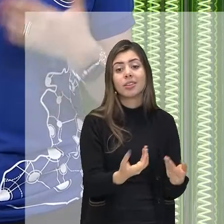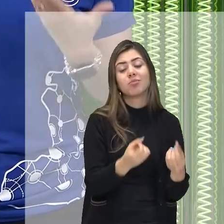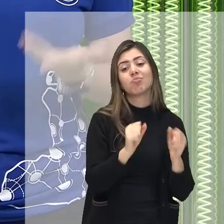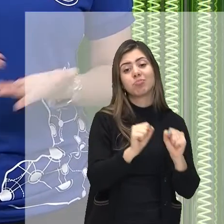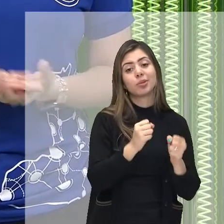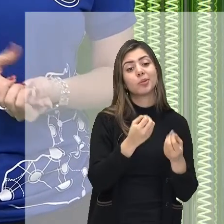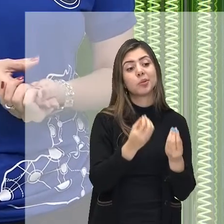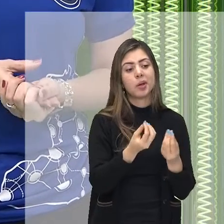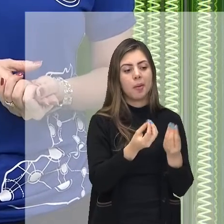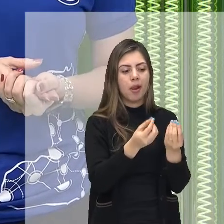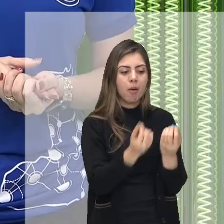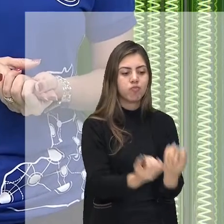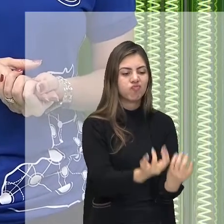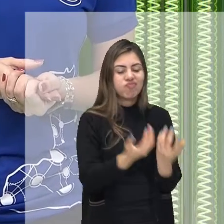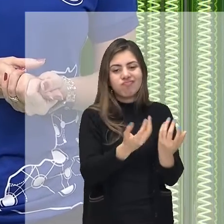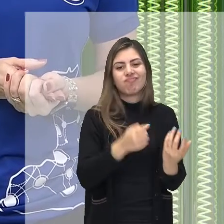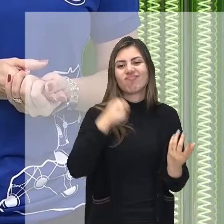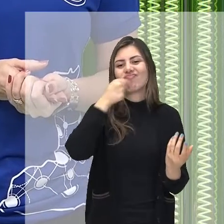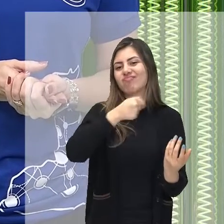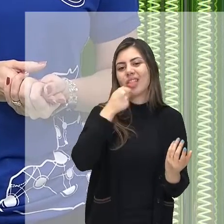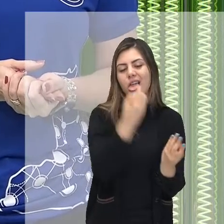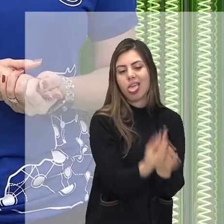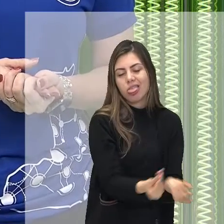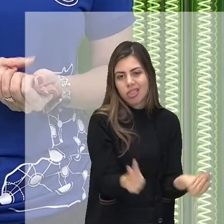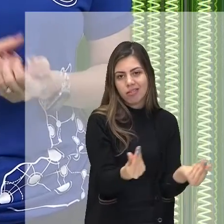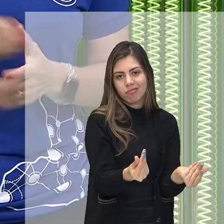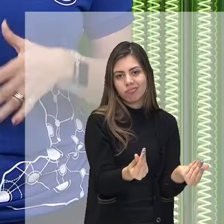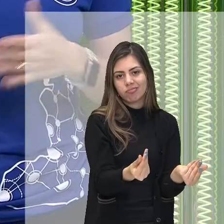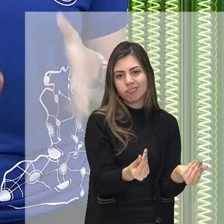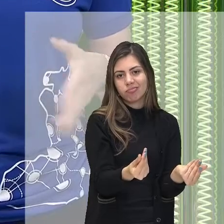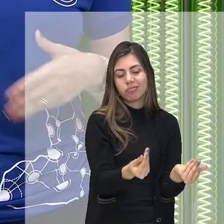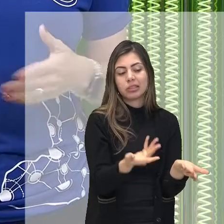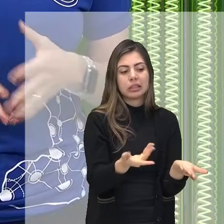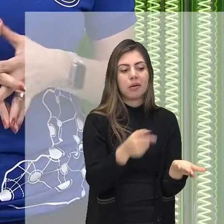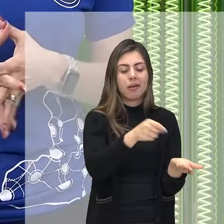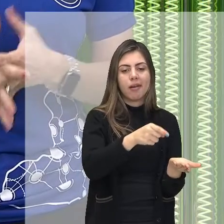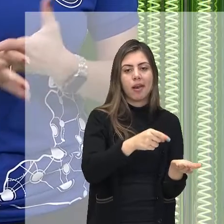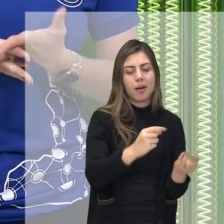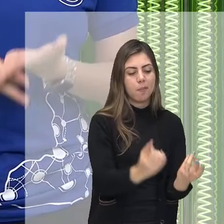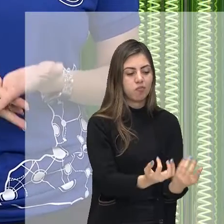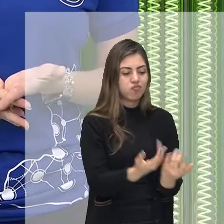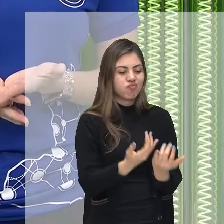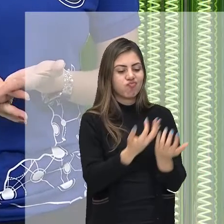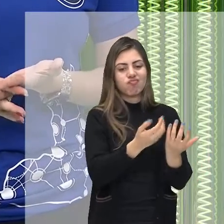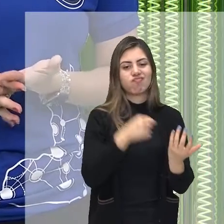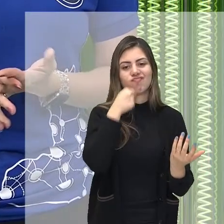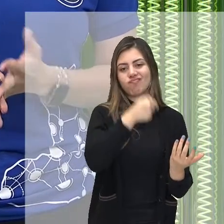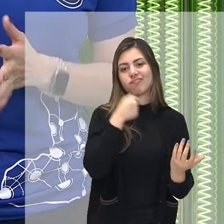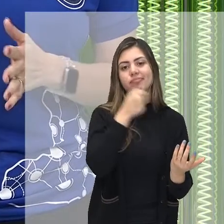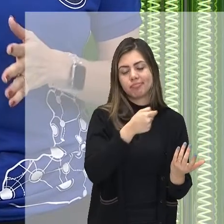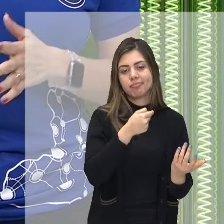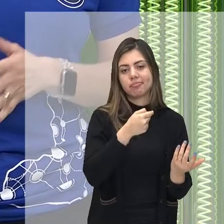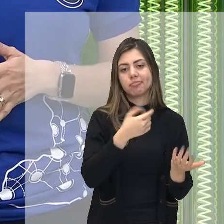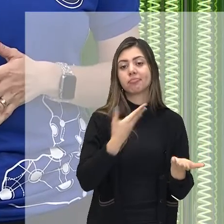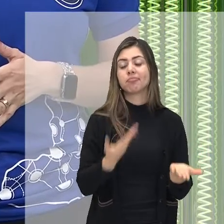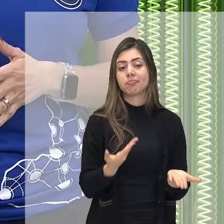aí no desenvolvimento da agricultura, né, dos vegetais que estão ali sendo cultivados, e esses efeitos